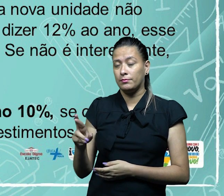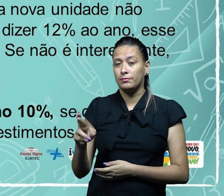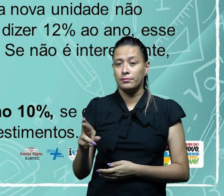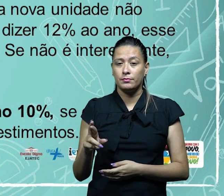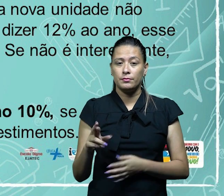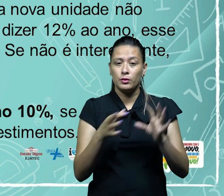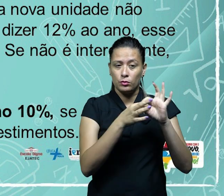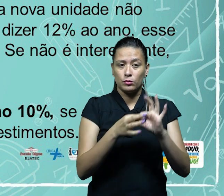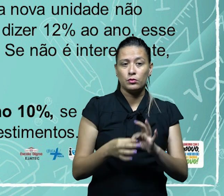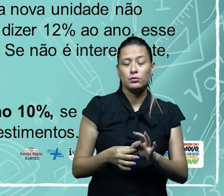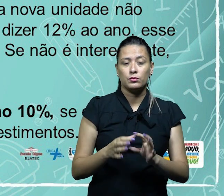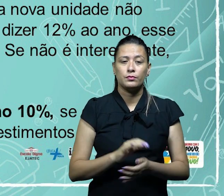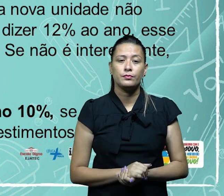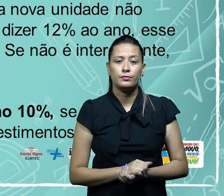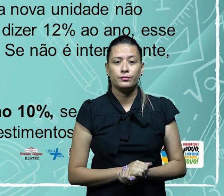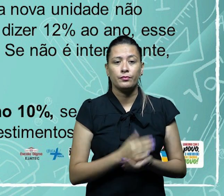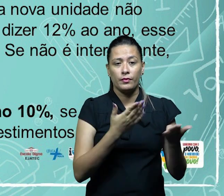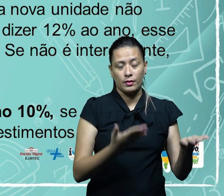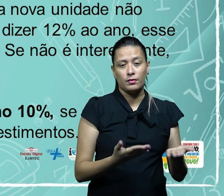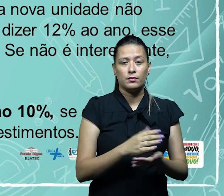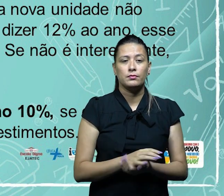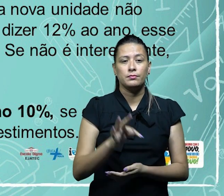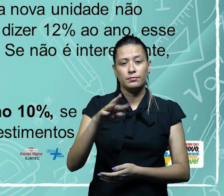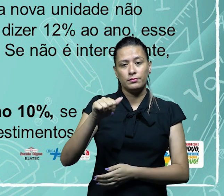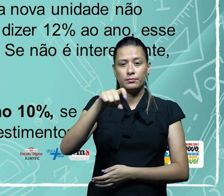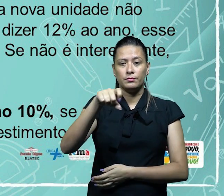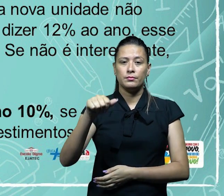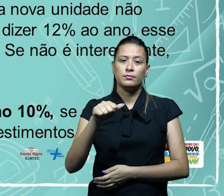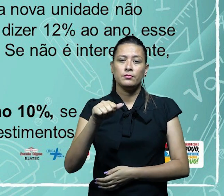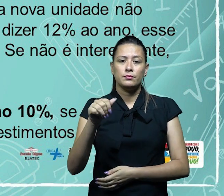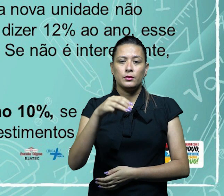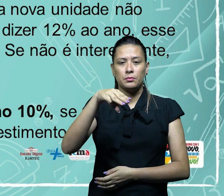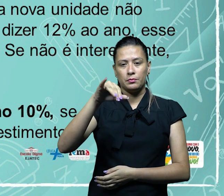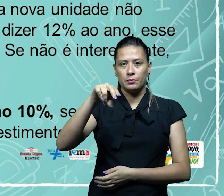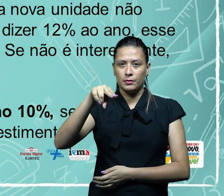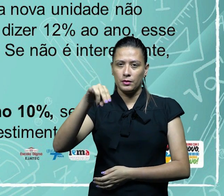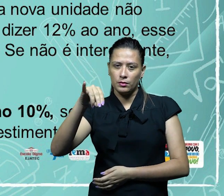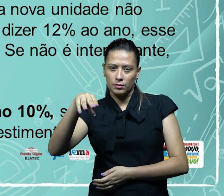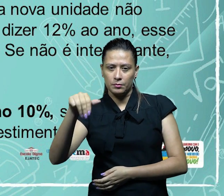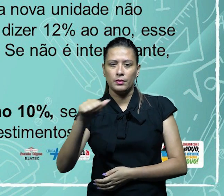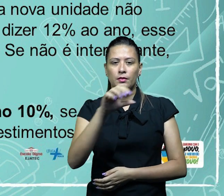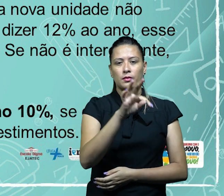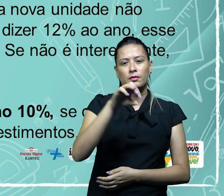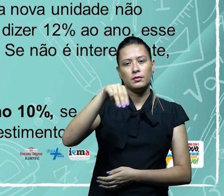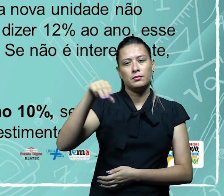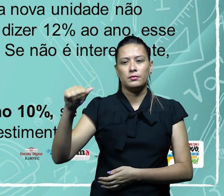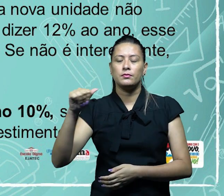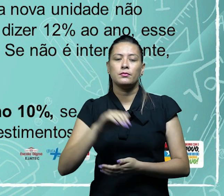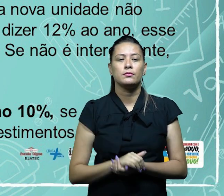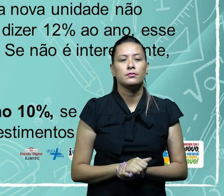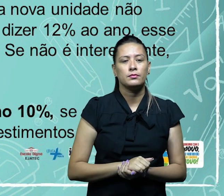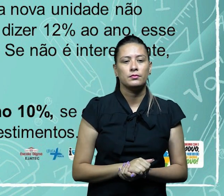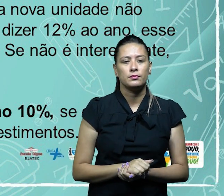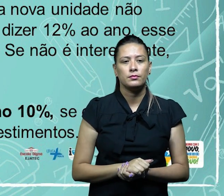a taxa mínima de atratividade, o TMA, tá bem? Ou TRR, que nós podemos chamar de taxa requerida de retorno. Mas vamos trabalhar